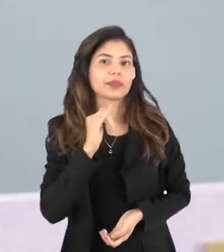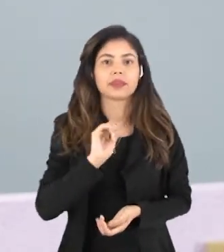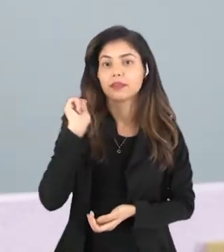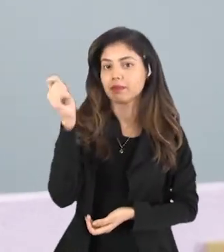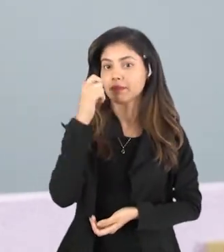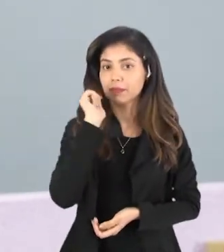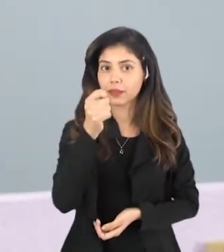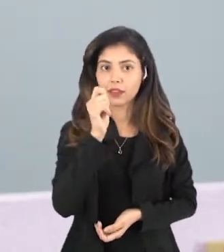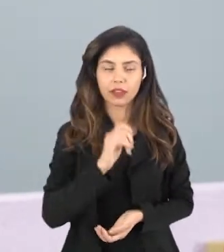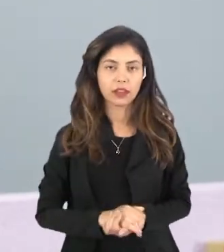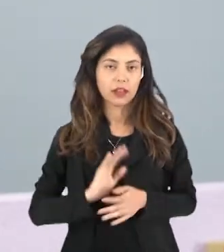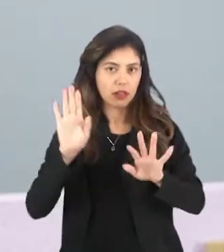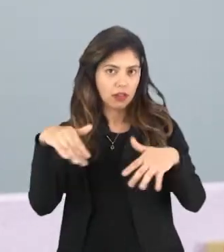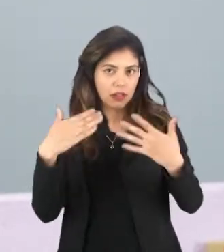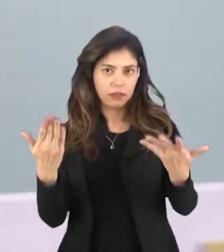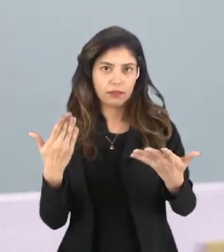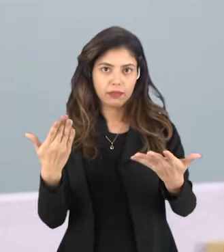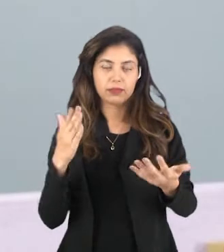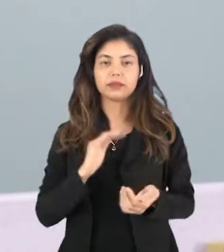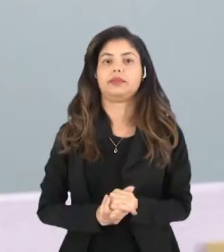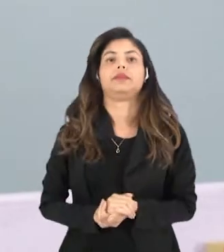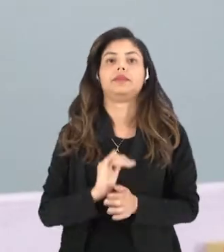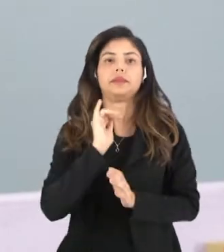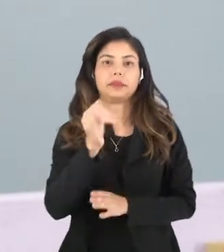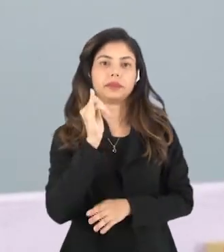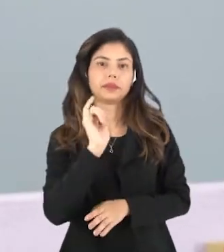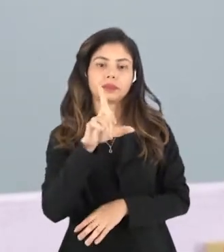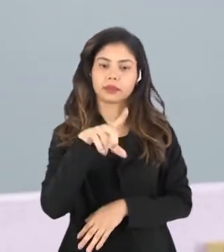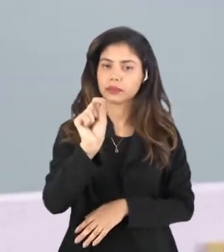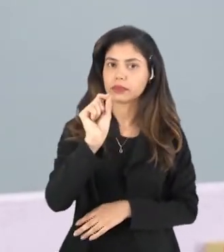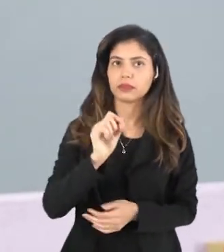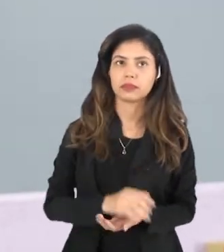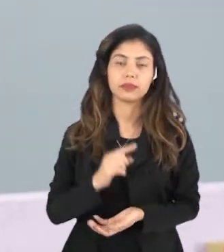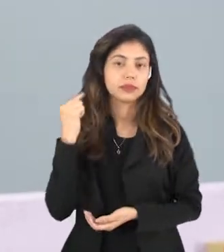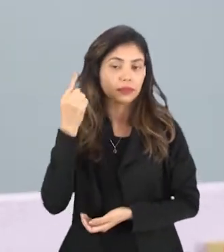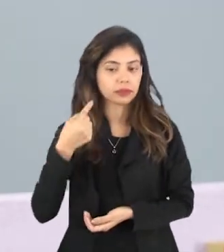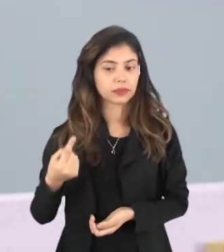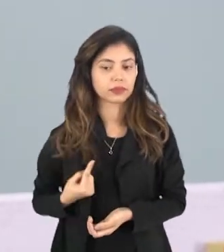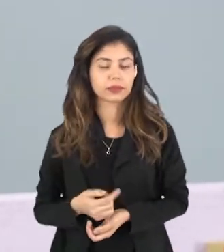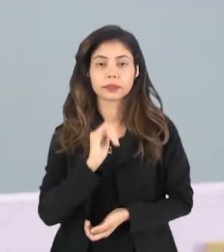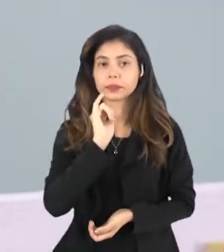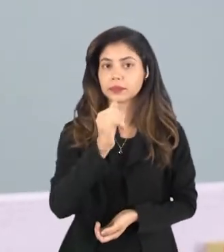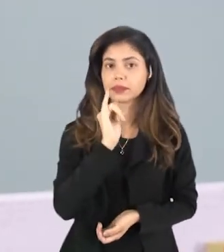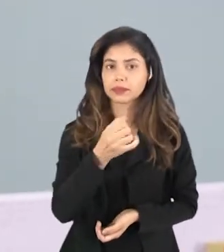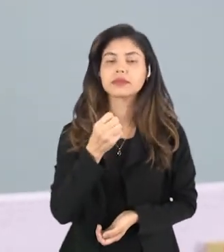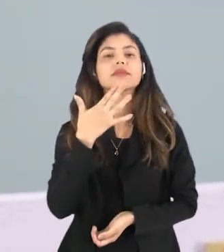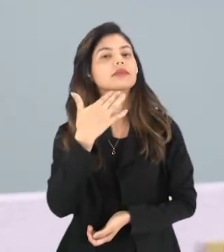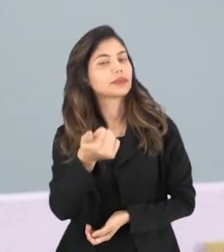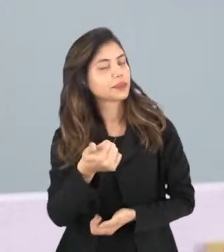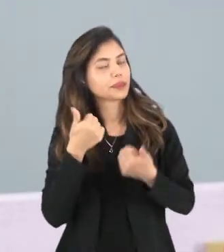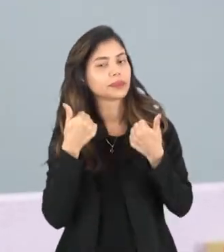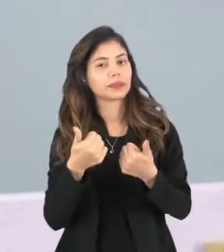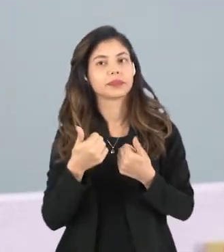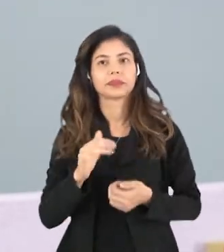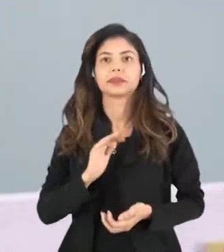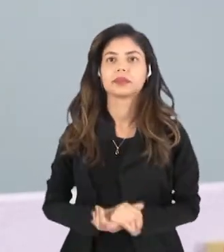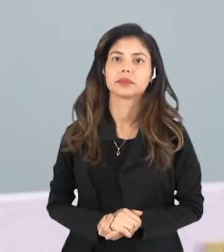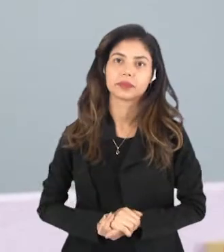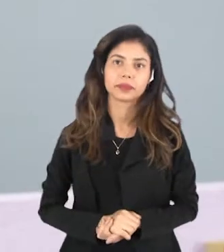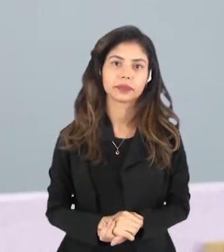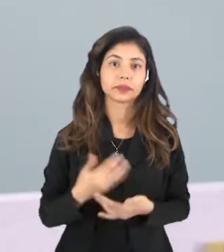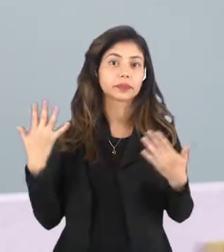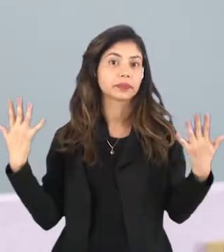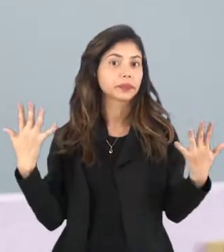fadas muito bem qual foi o conto escolhido caixinhos Dourados muito bem